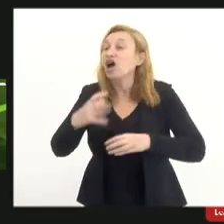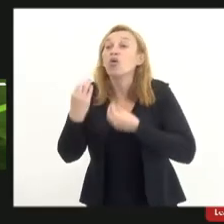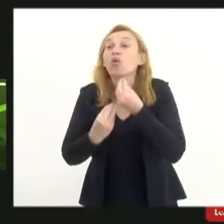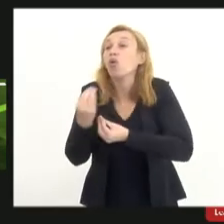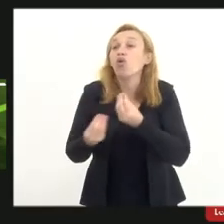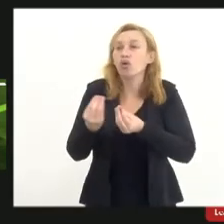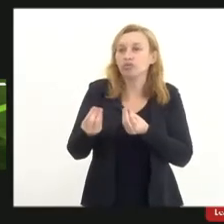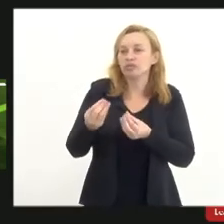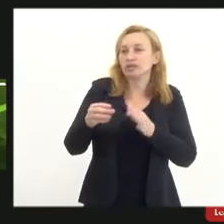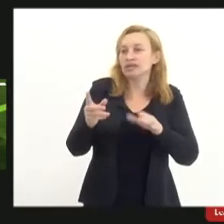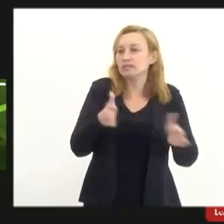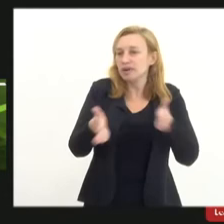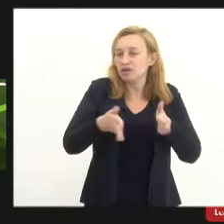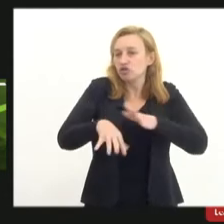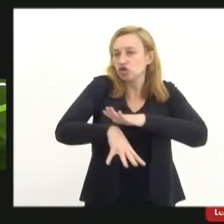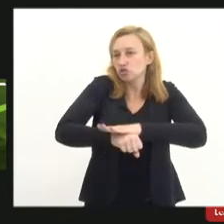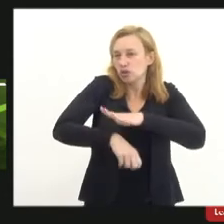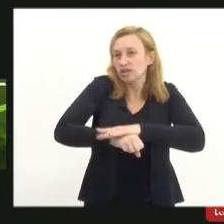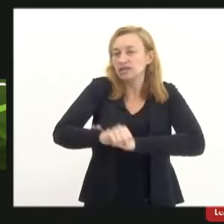nessa exploração, né?